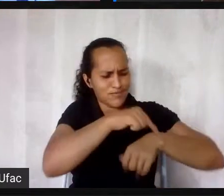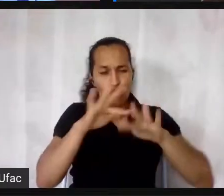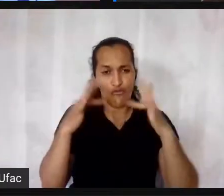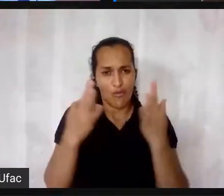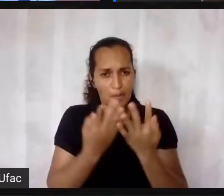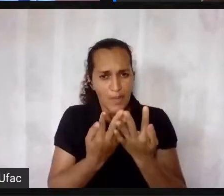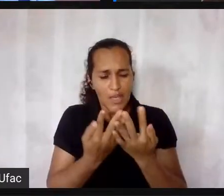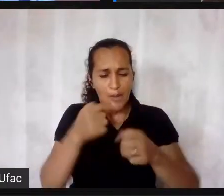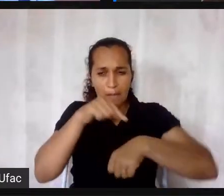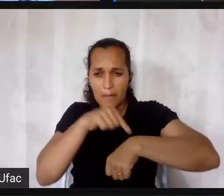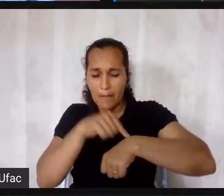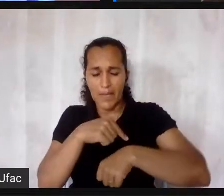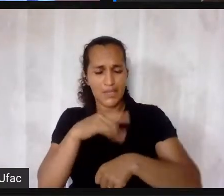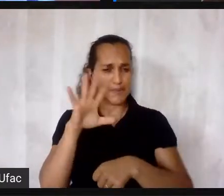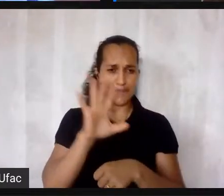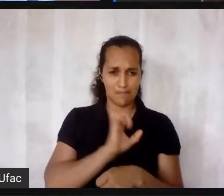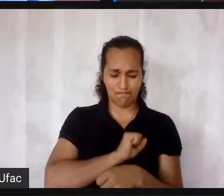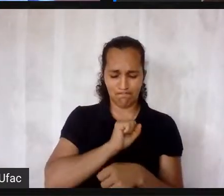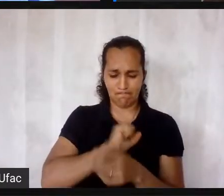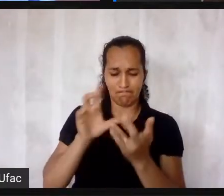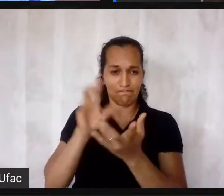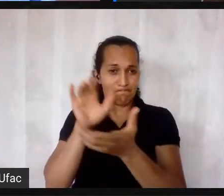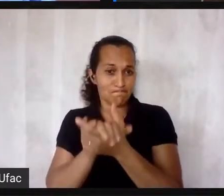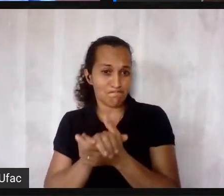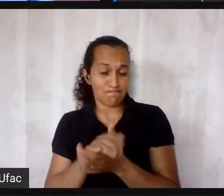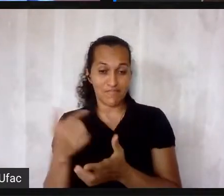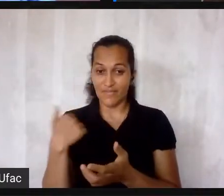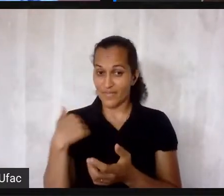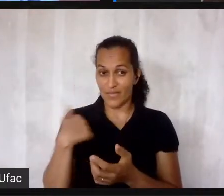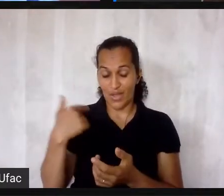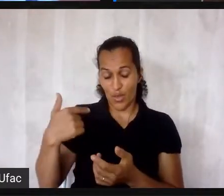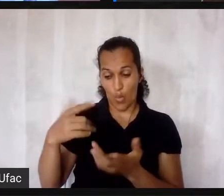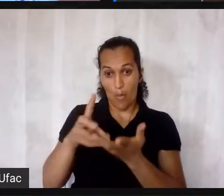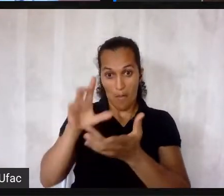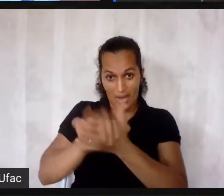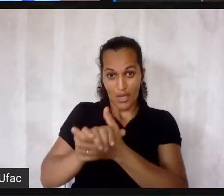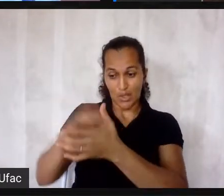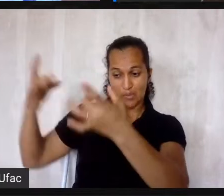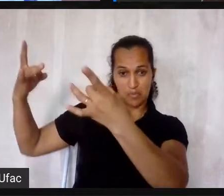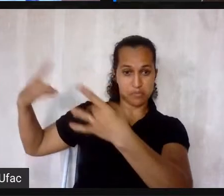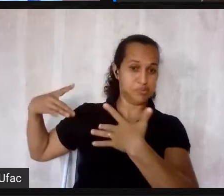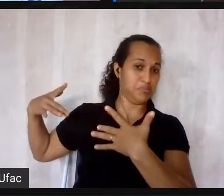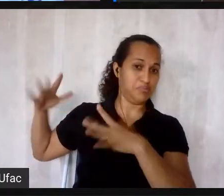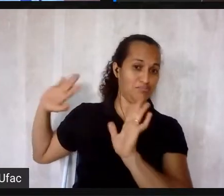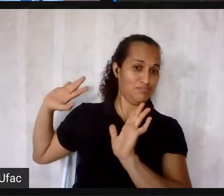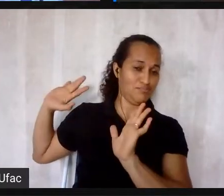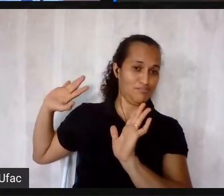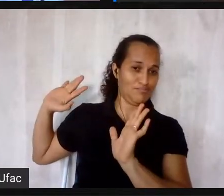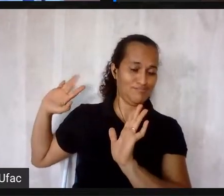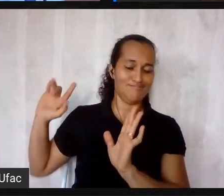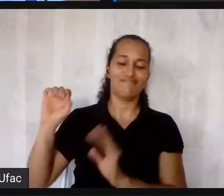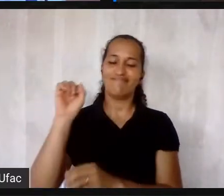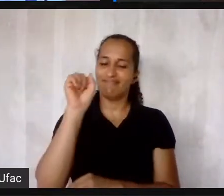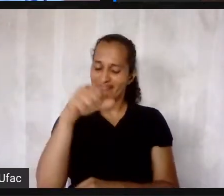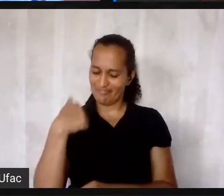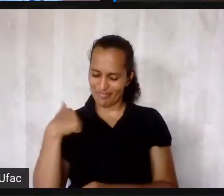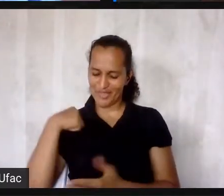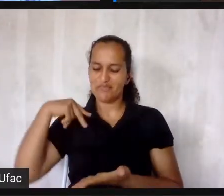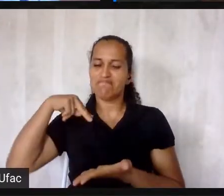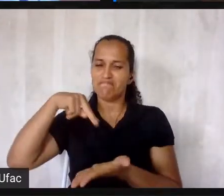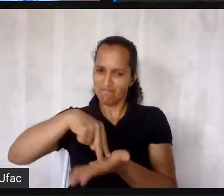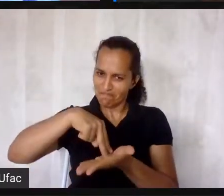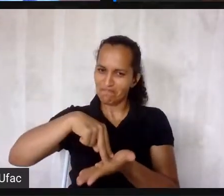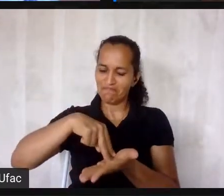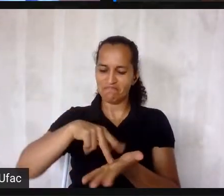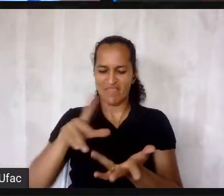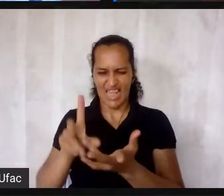momentos com nossos amados. Eu, no meu caso, o marido me largou, professora, mas eu estou firme aqui. Arrumei outro